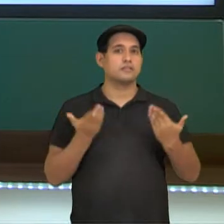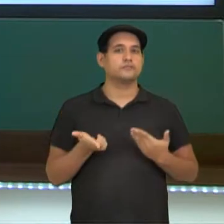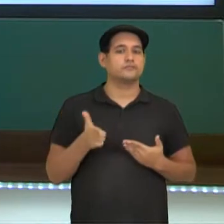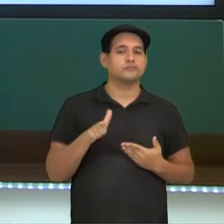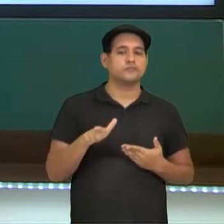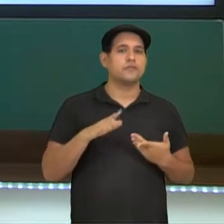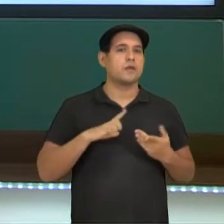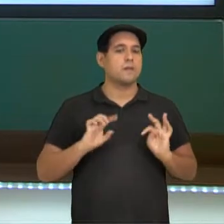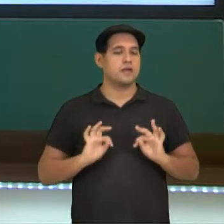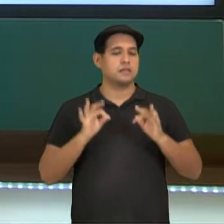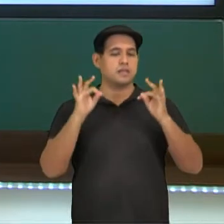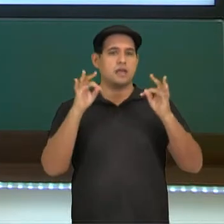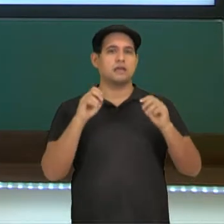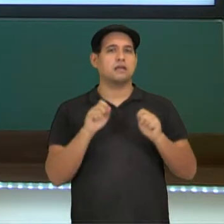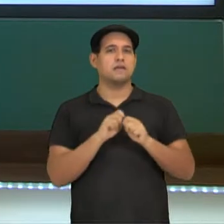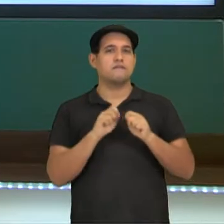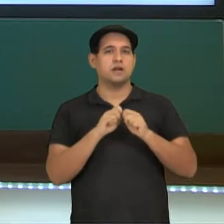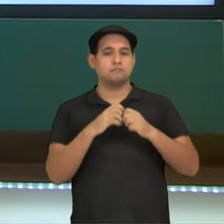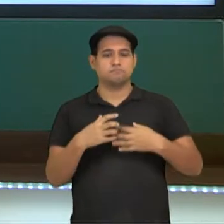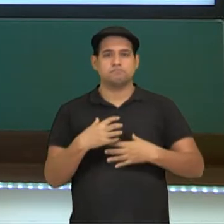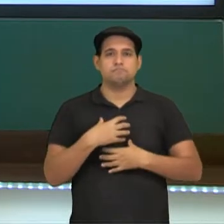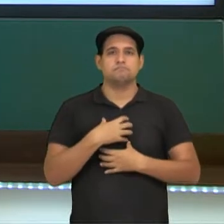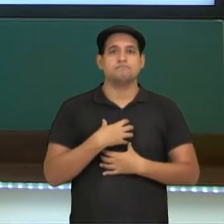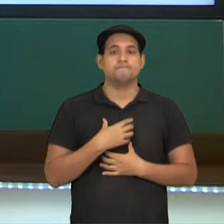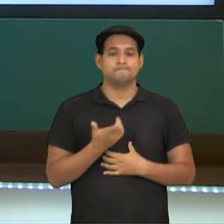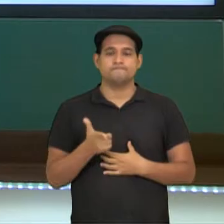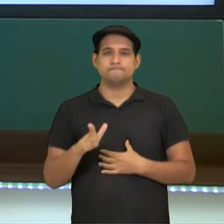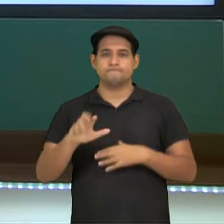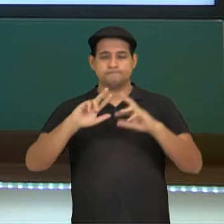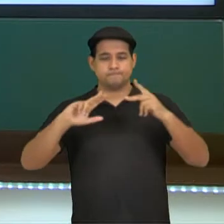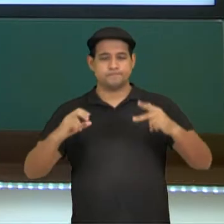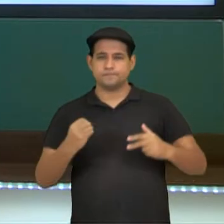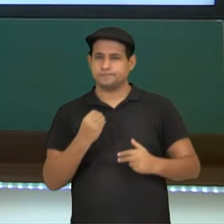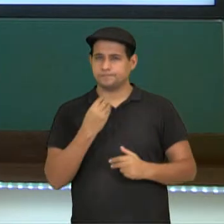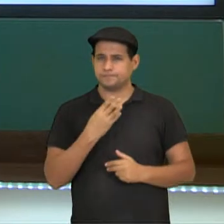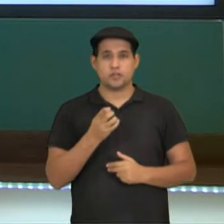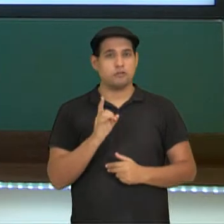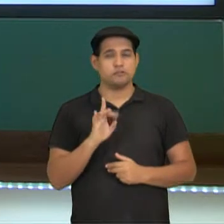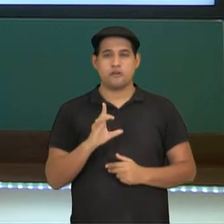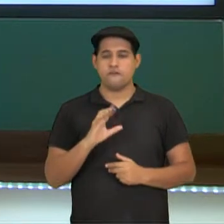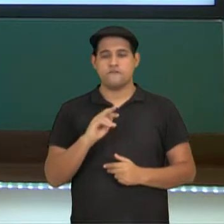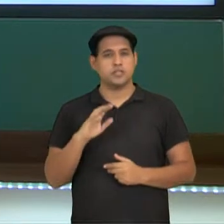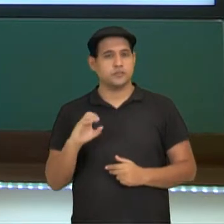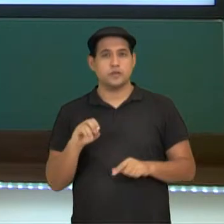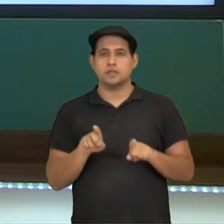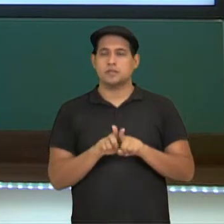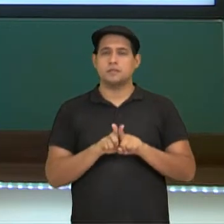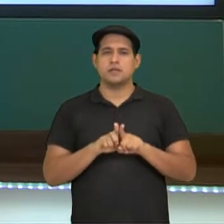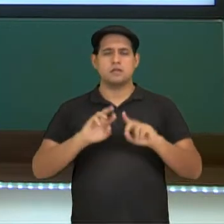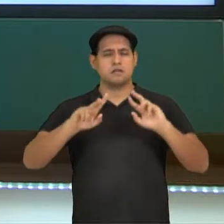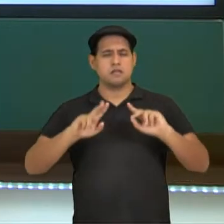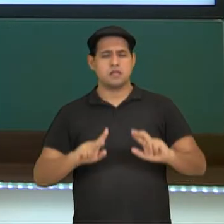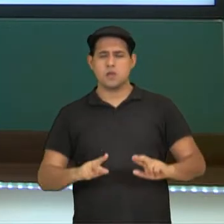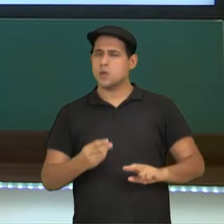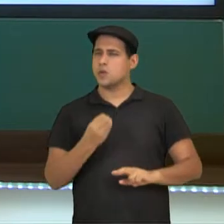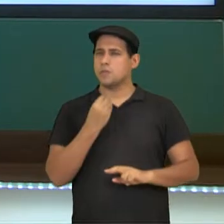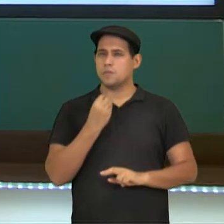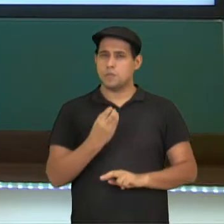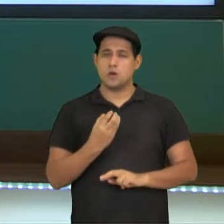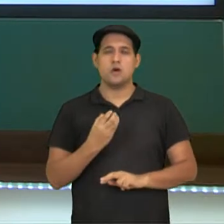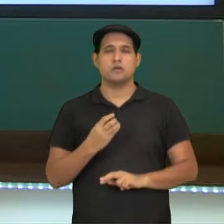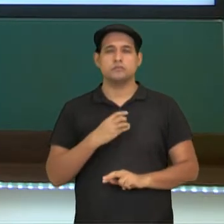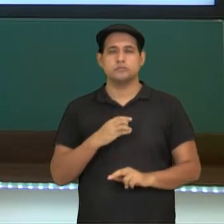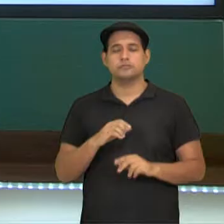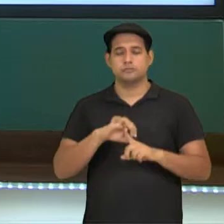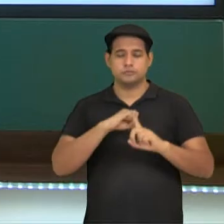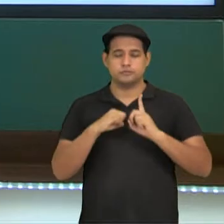uma técnica ali que vai incorporar outros benefícios, não só físicos, mas também benefícios ali no